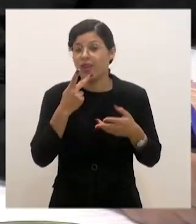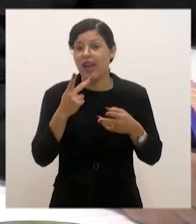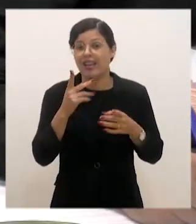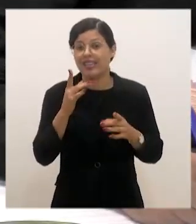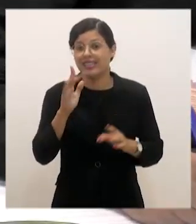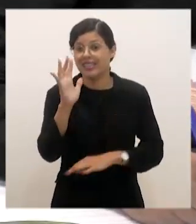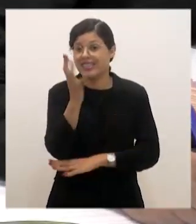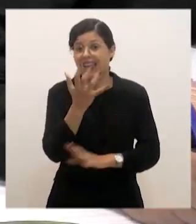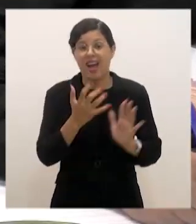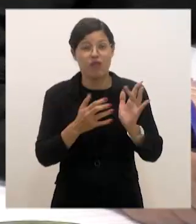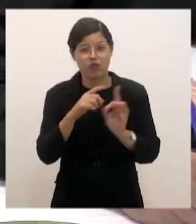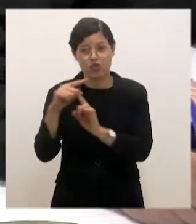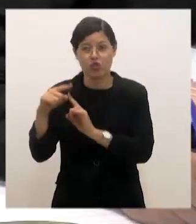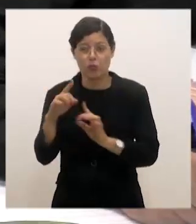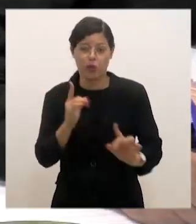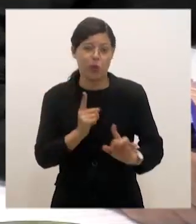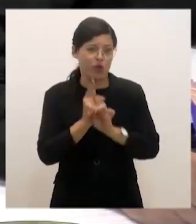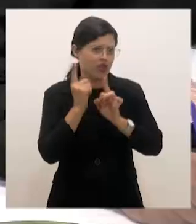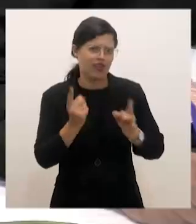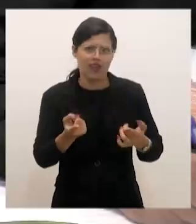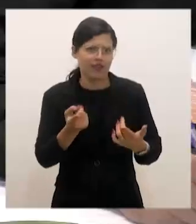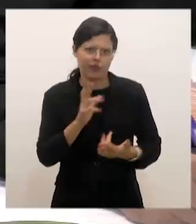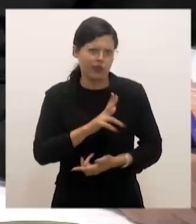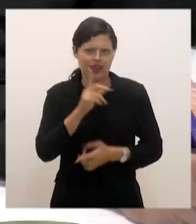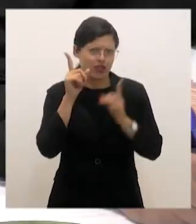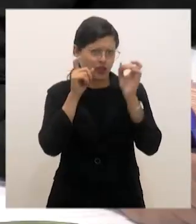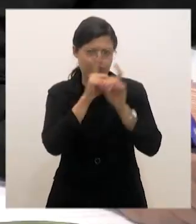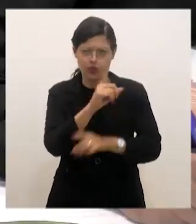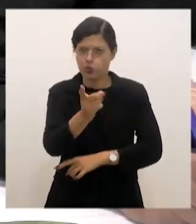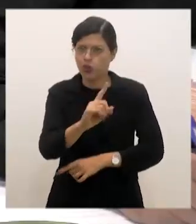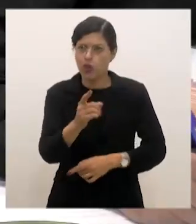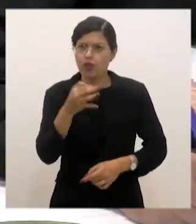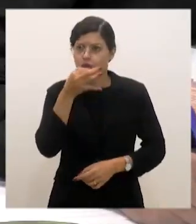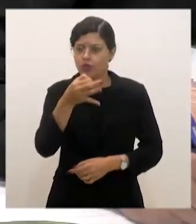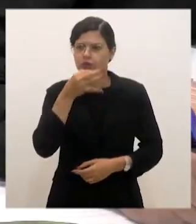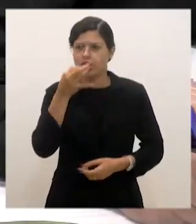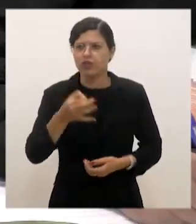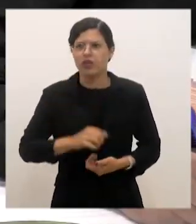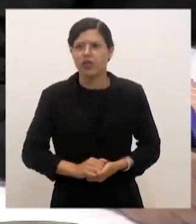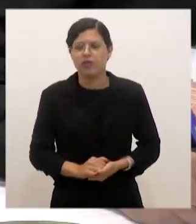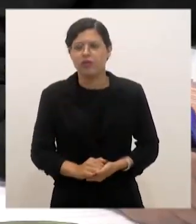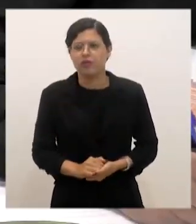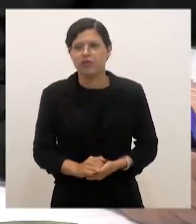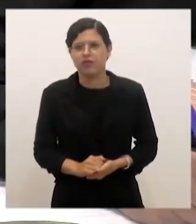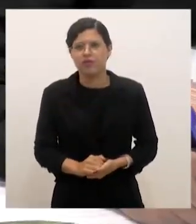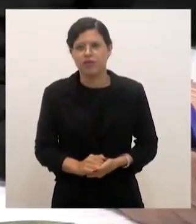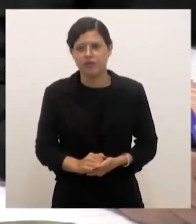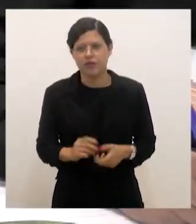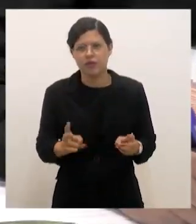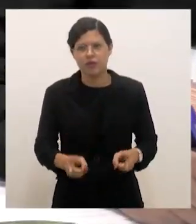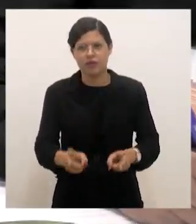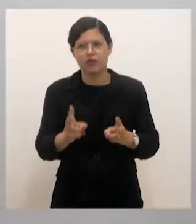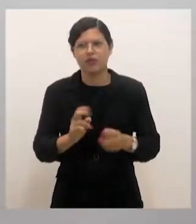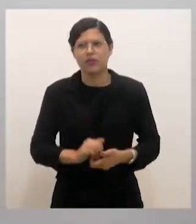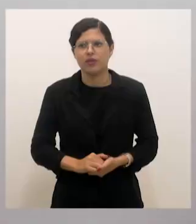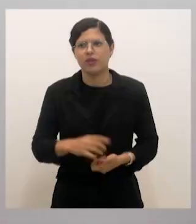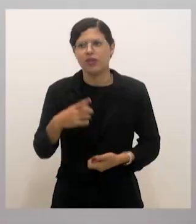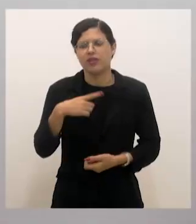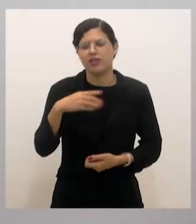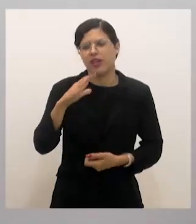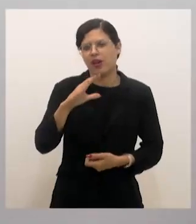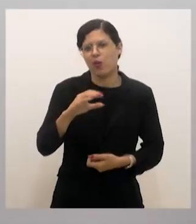as árvores. Isso não é difícil. Ô, deputado, que Tudo só é uma tem- sugestão. Eu já faz um- retirei meu pedido Vamos de vista. avançar? Tem colibri,